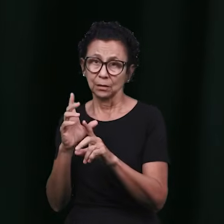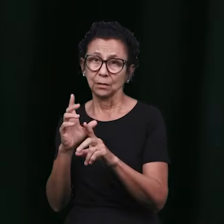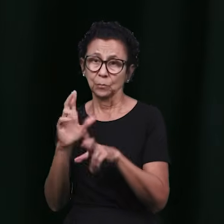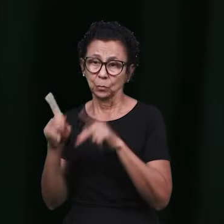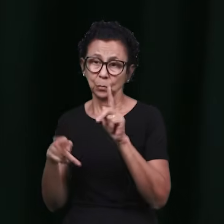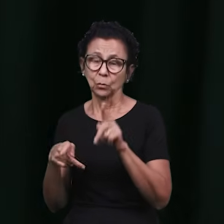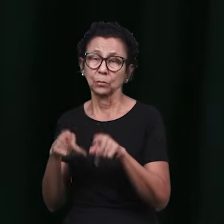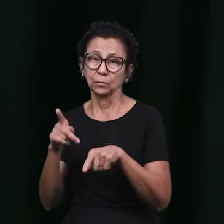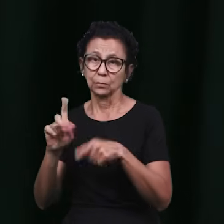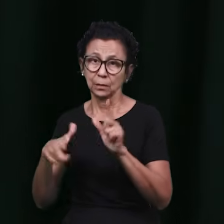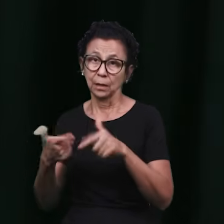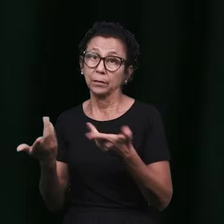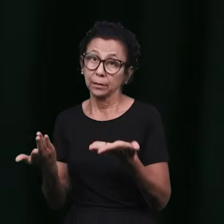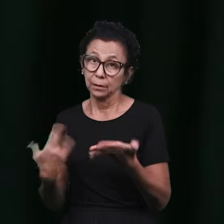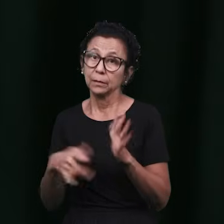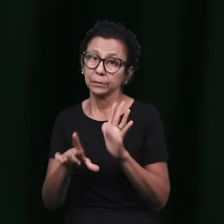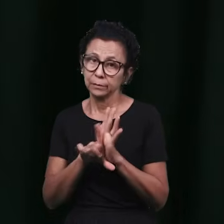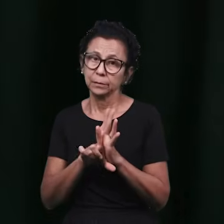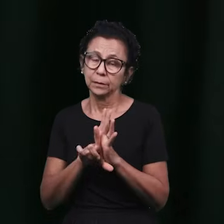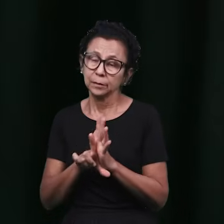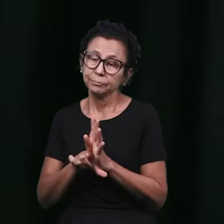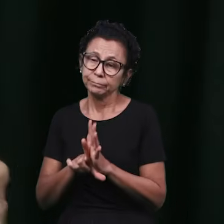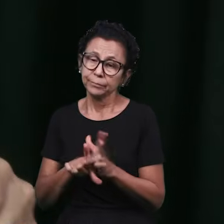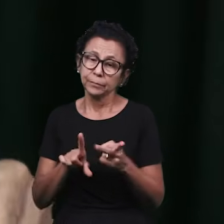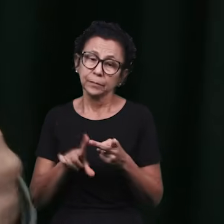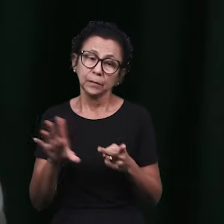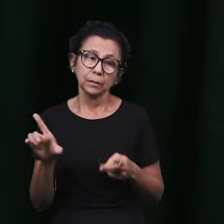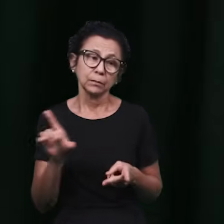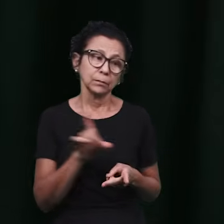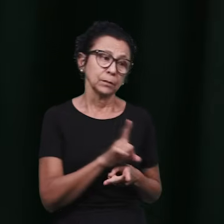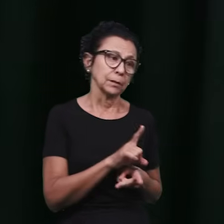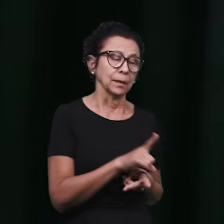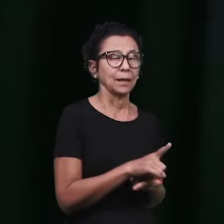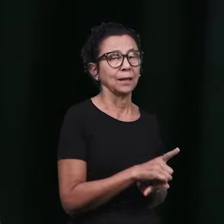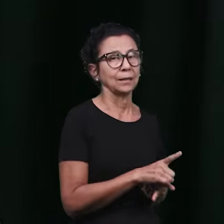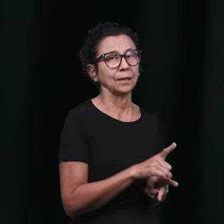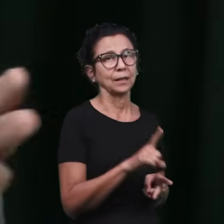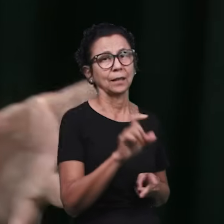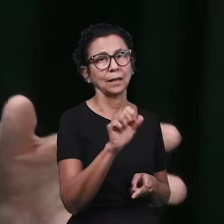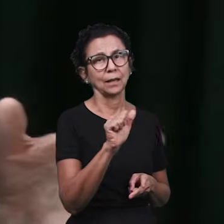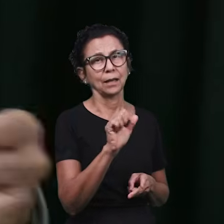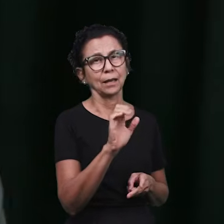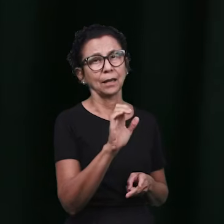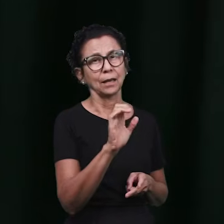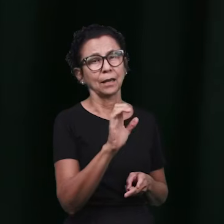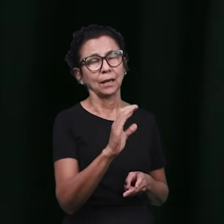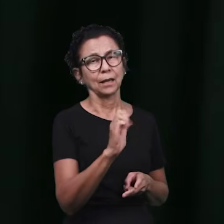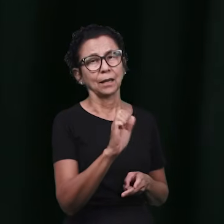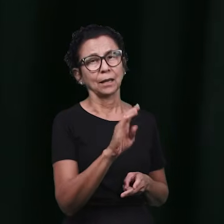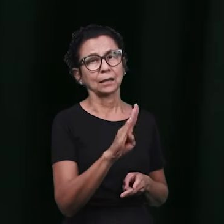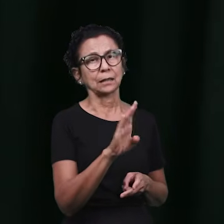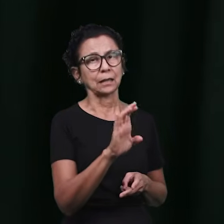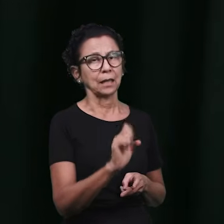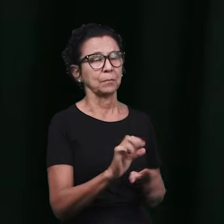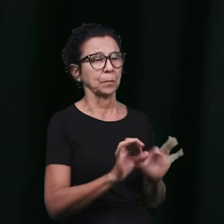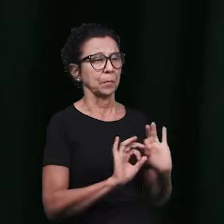né. E então ele foi lá, aí Acabe fez uma festa, matou animais para ele, para a comitiva